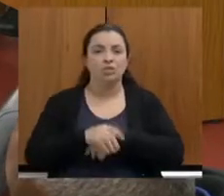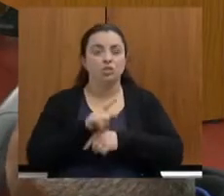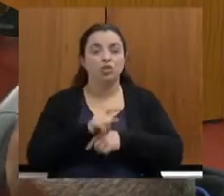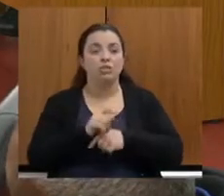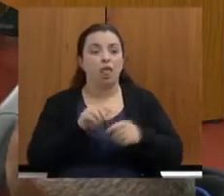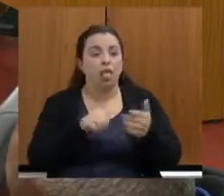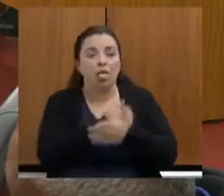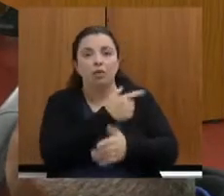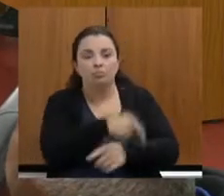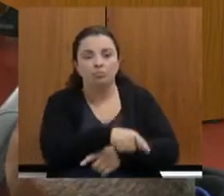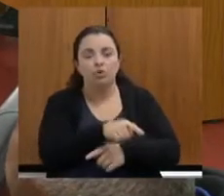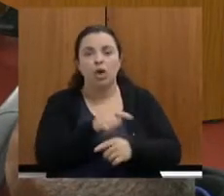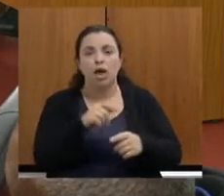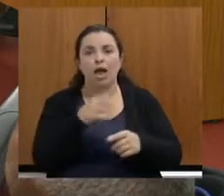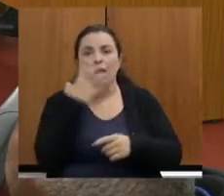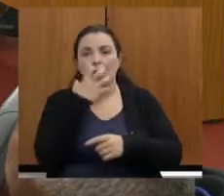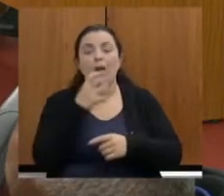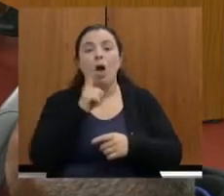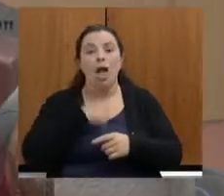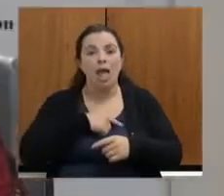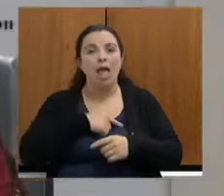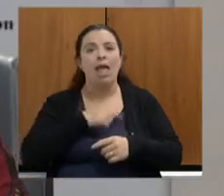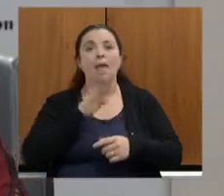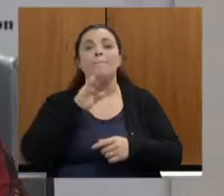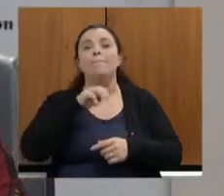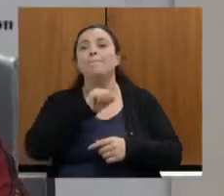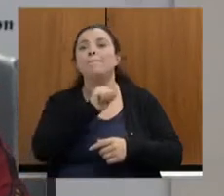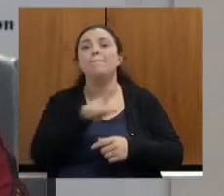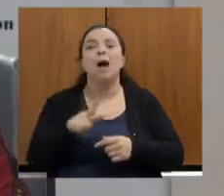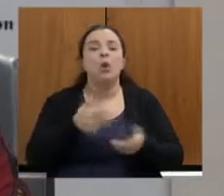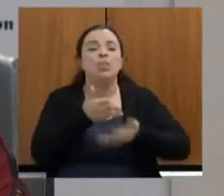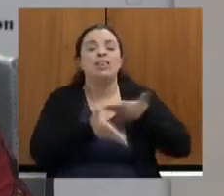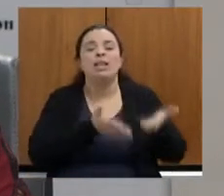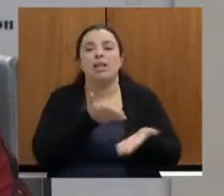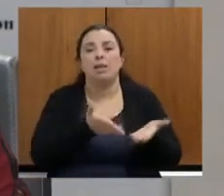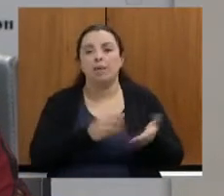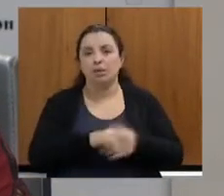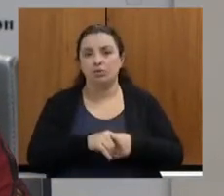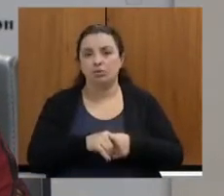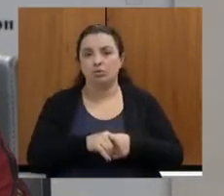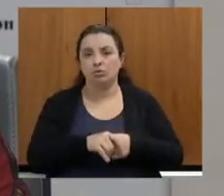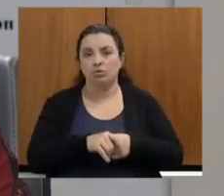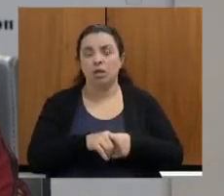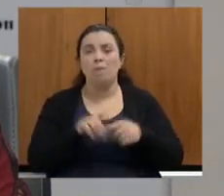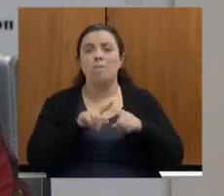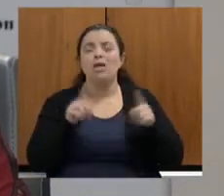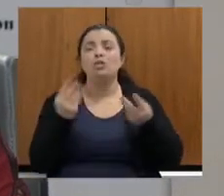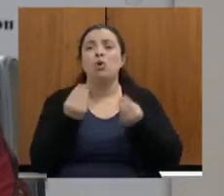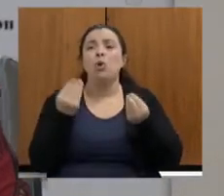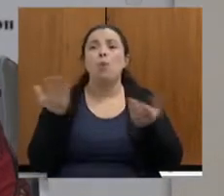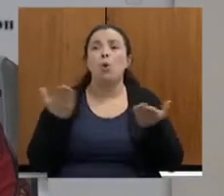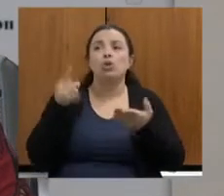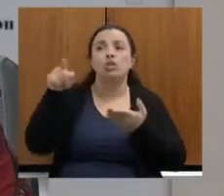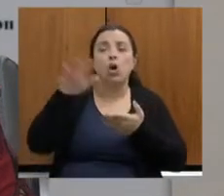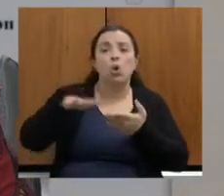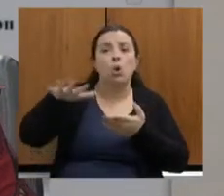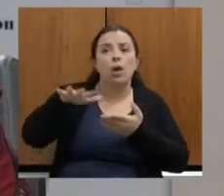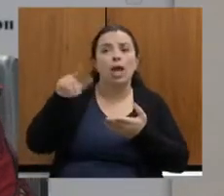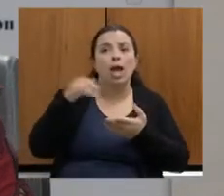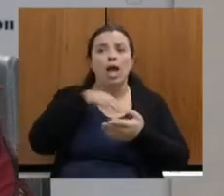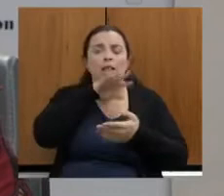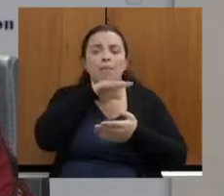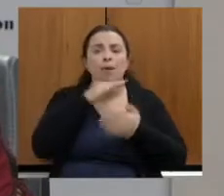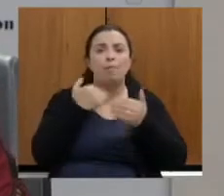Então como que vive uma população de animais morrendo e ninguém faz nada adoro é muito grande